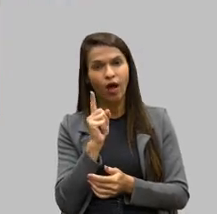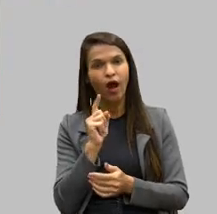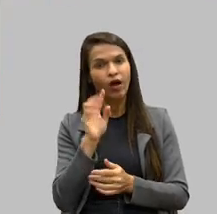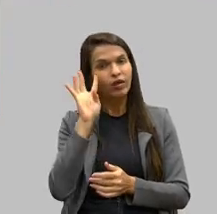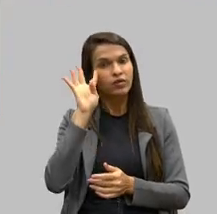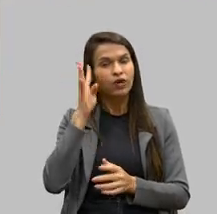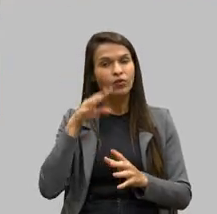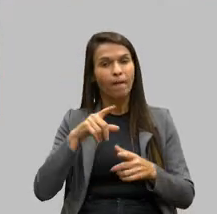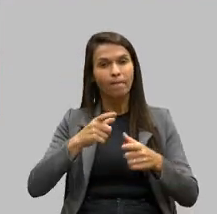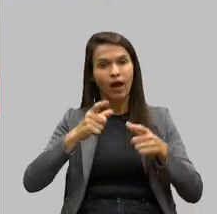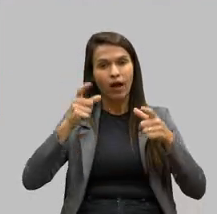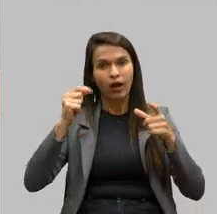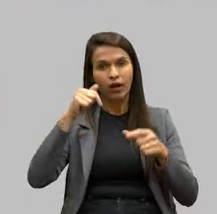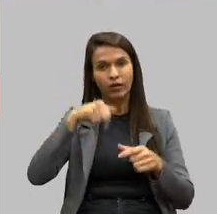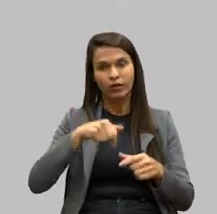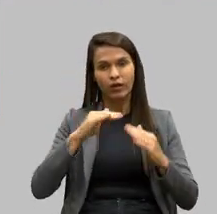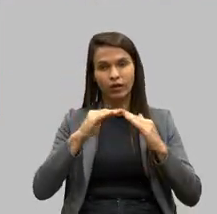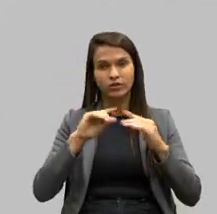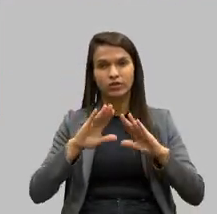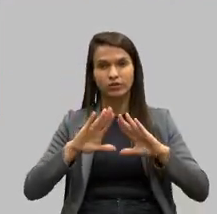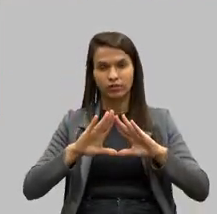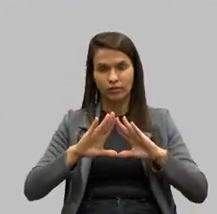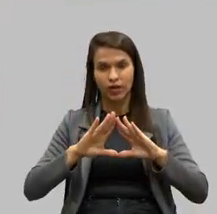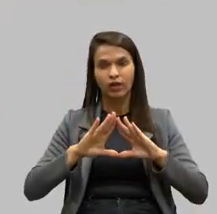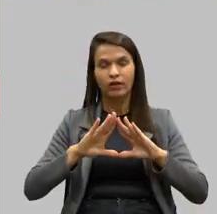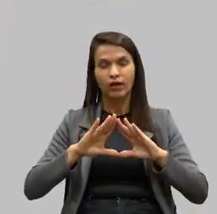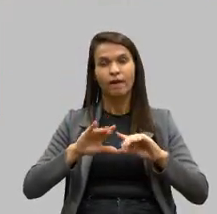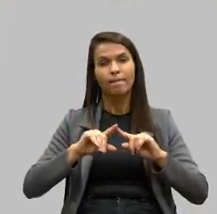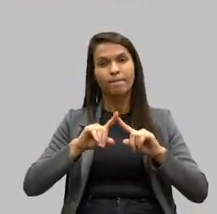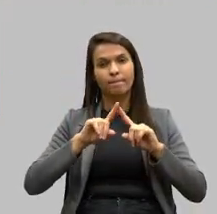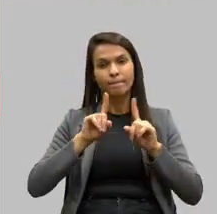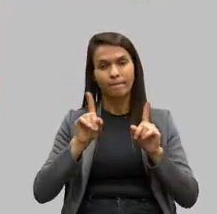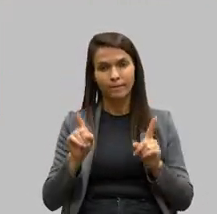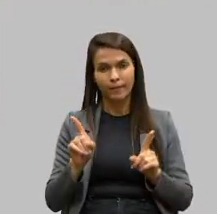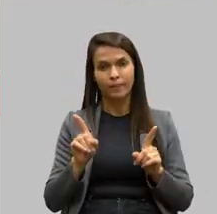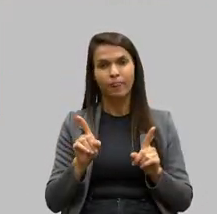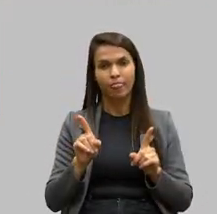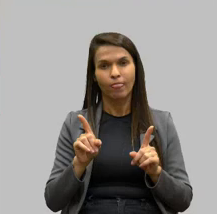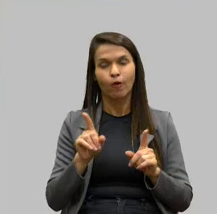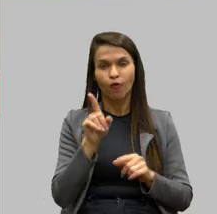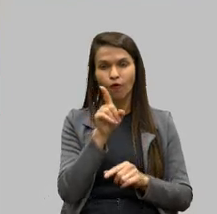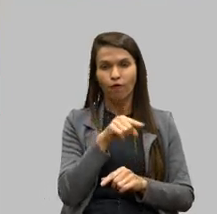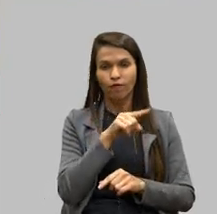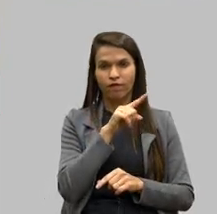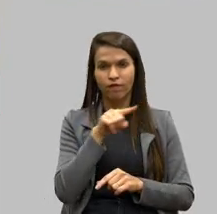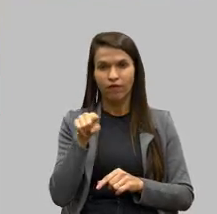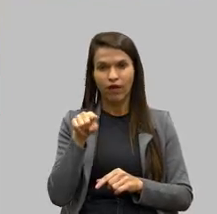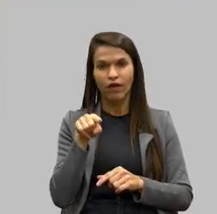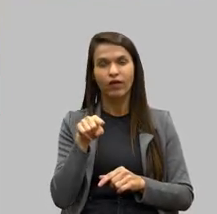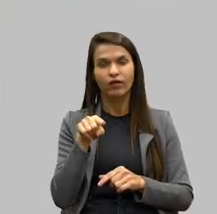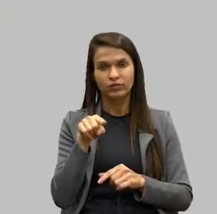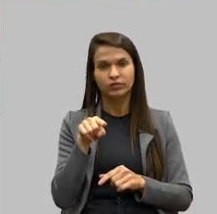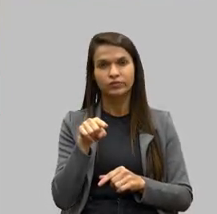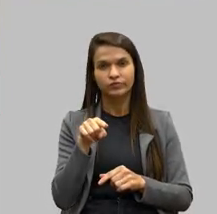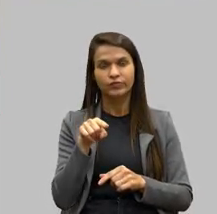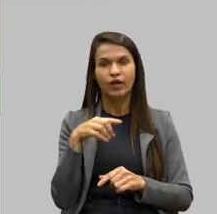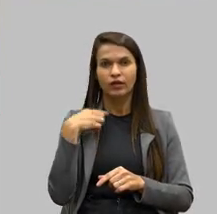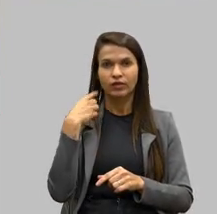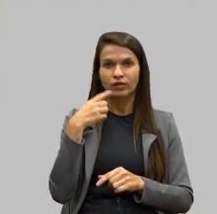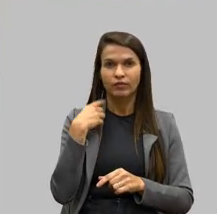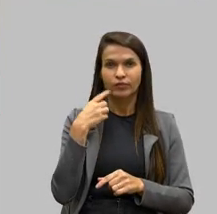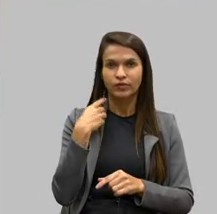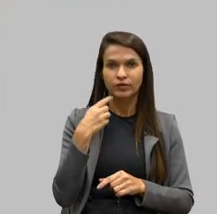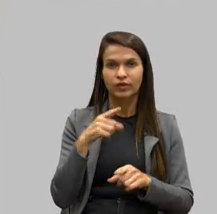aqui da Casa, da Assembleia Legislativa, mas, enquanto o veto, a proposição está vetada e